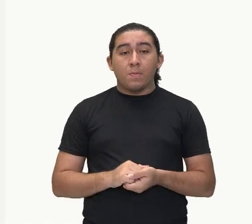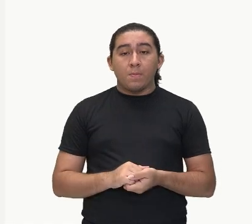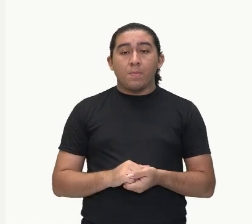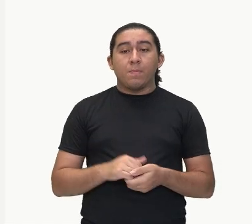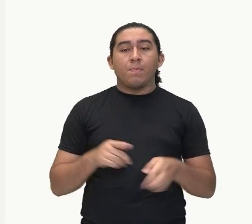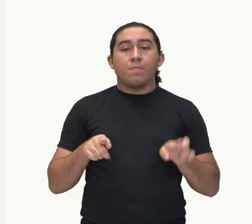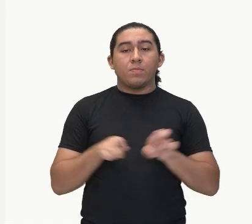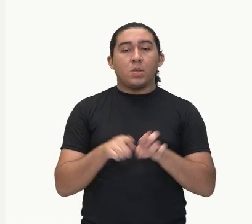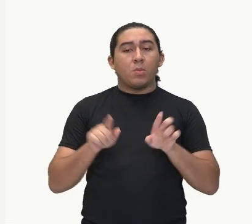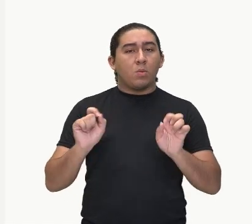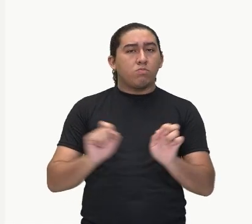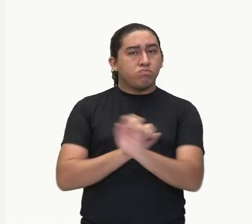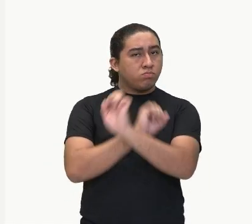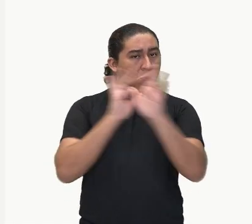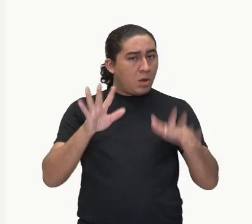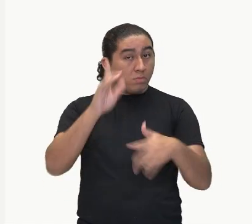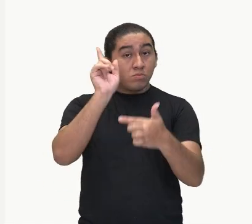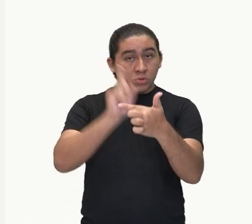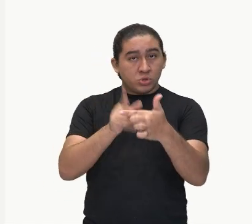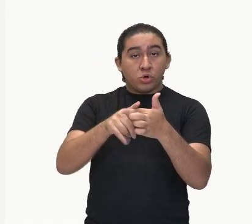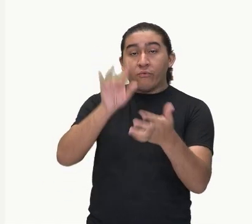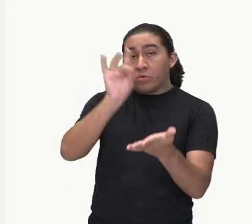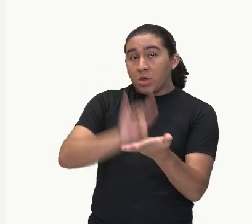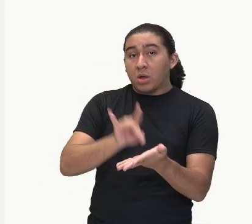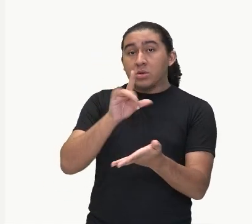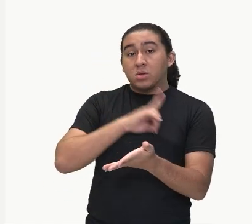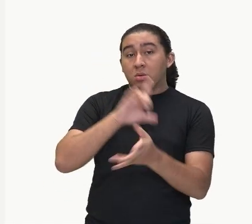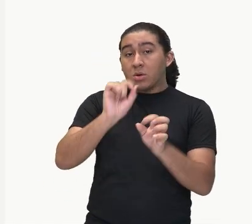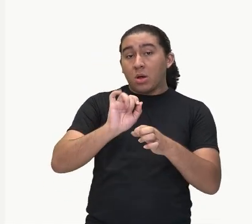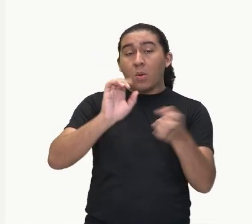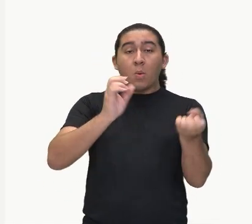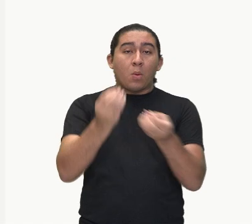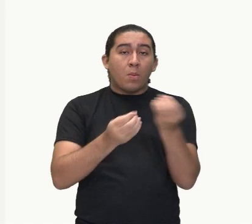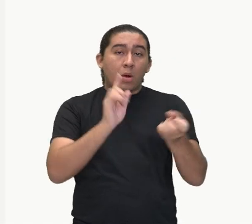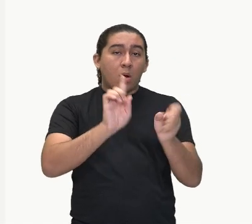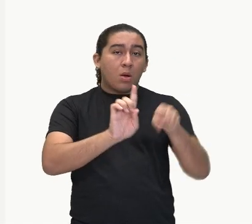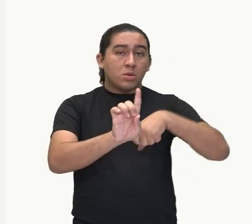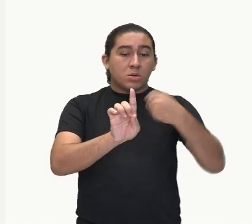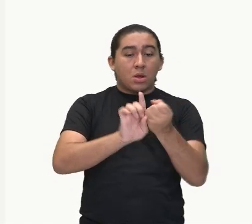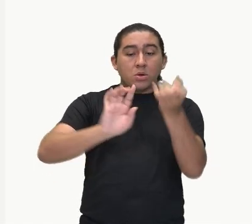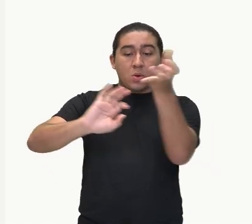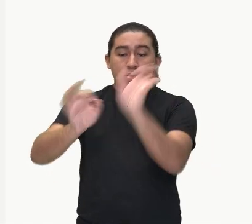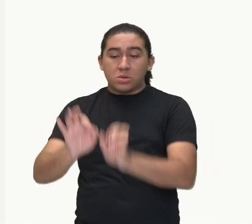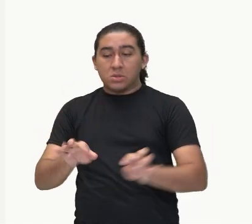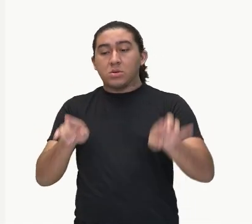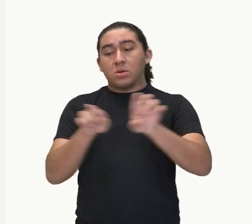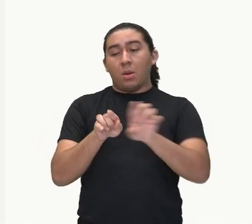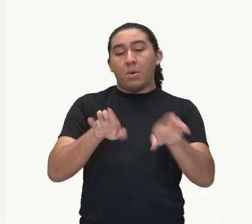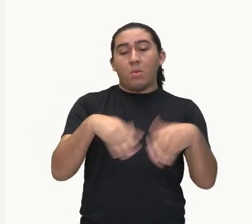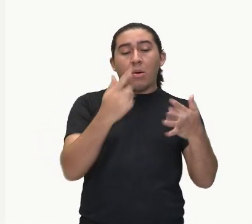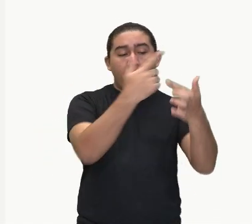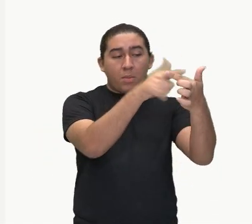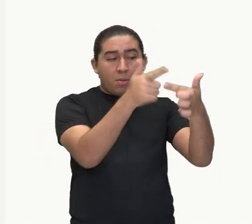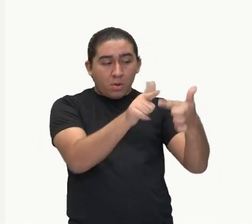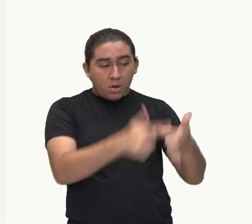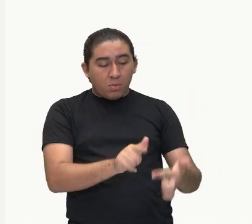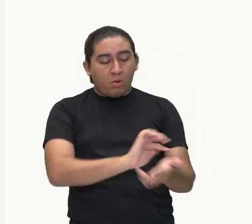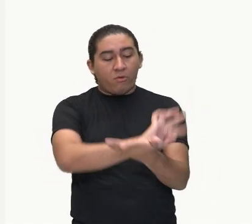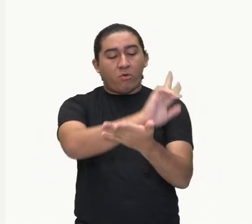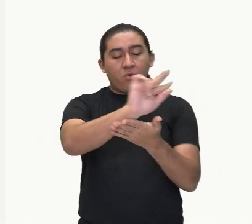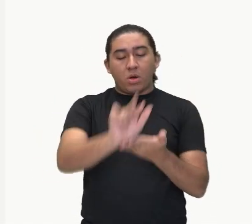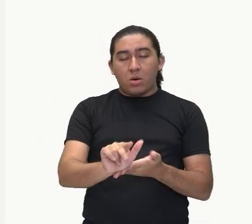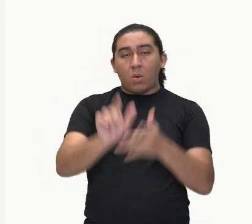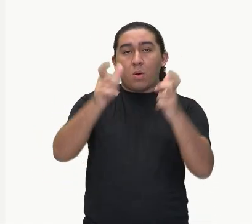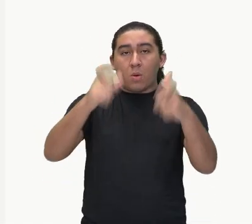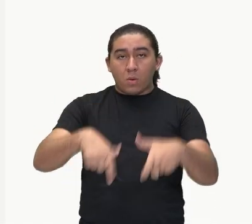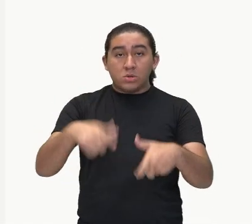claro que eles vão criticar, né, as instituições, vão dizer, né, quais são suas falhas, isso tudo